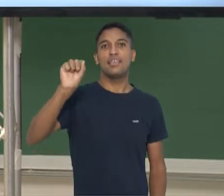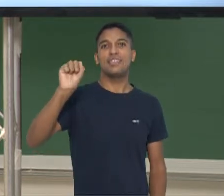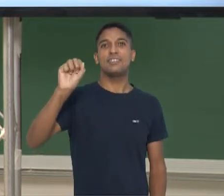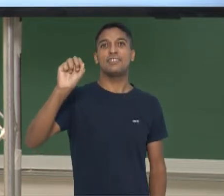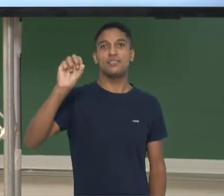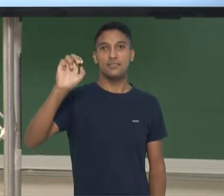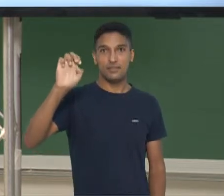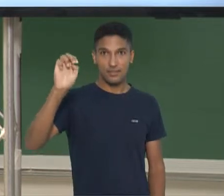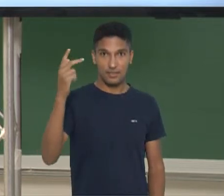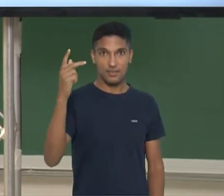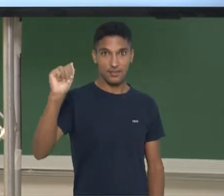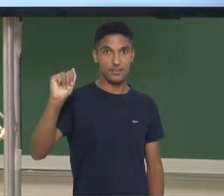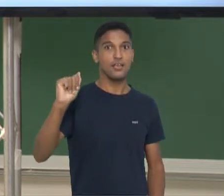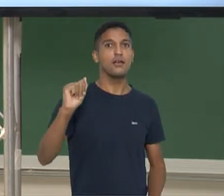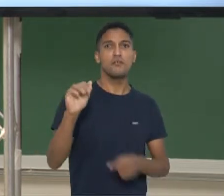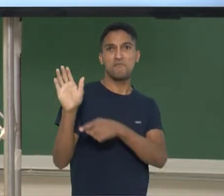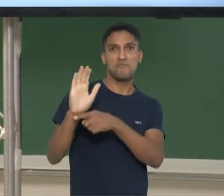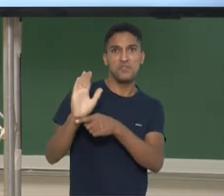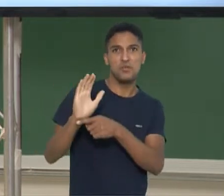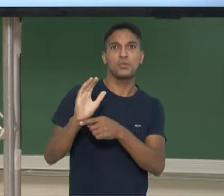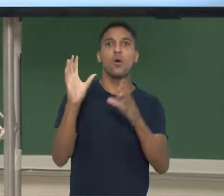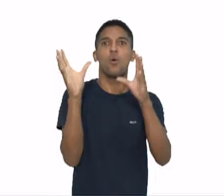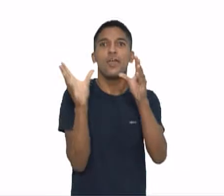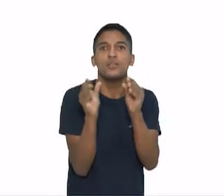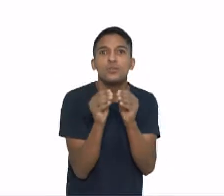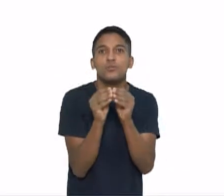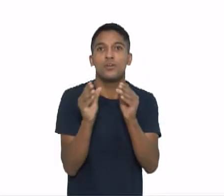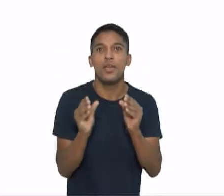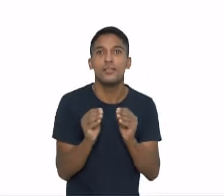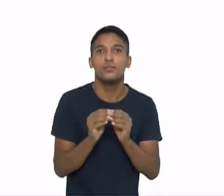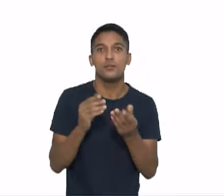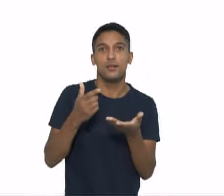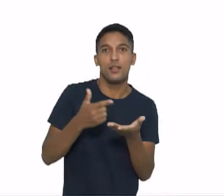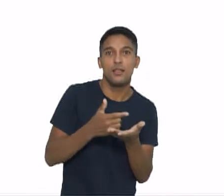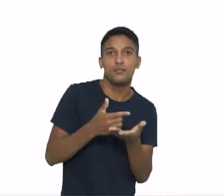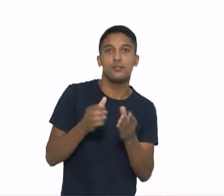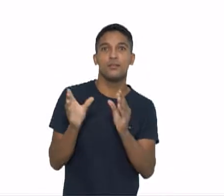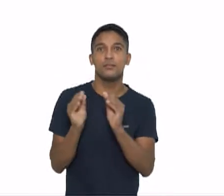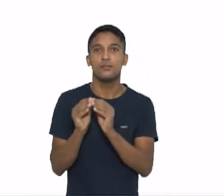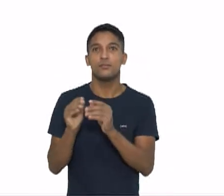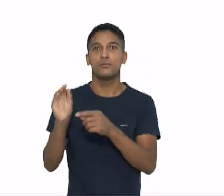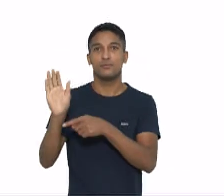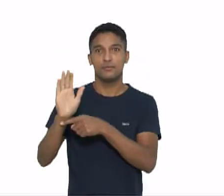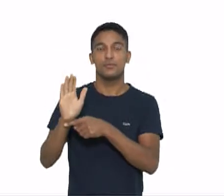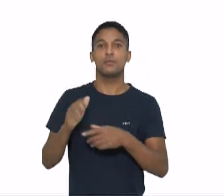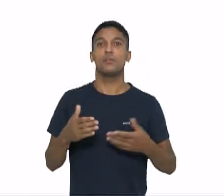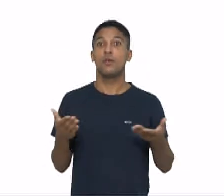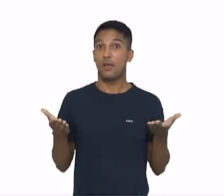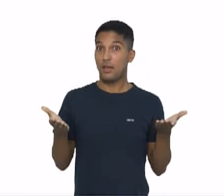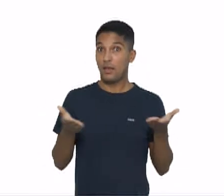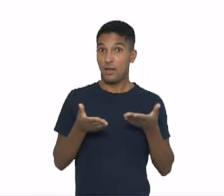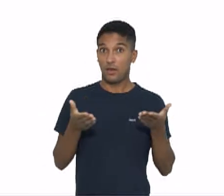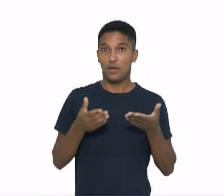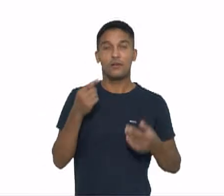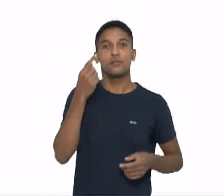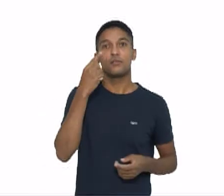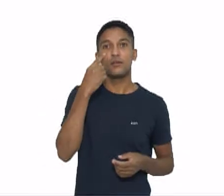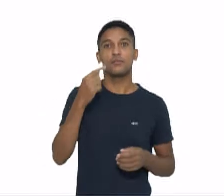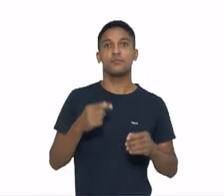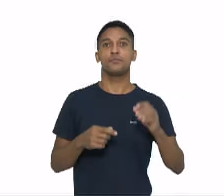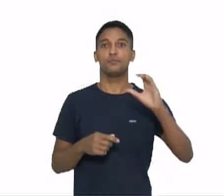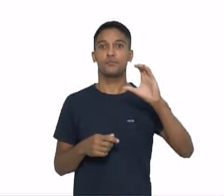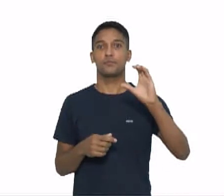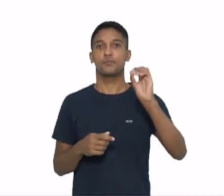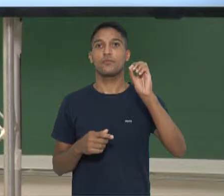de resenhas que nós temos aqui. A ver, outra coisa que vimos foram as contrações, do